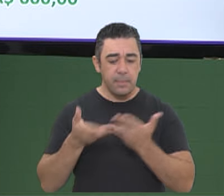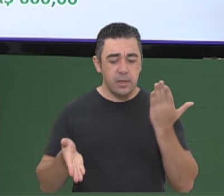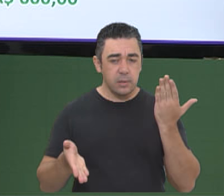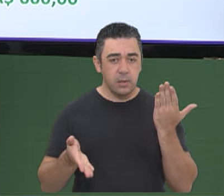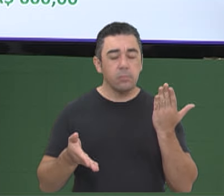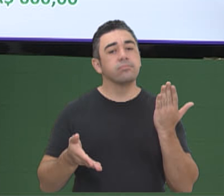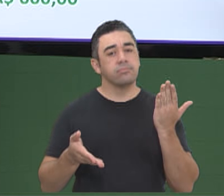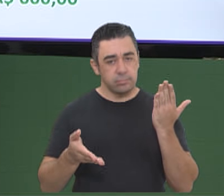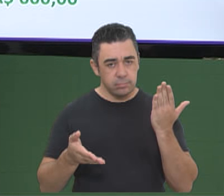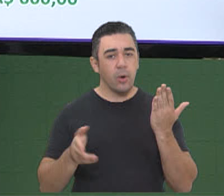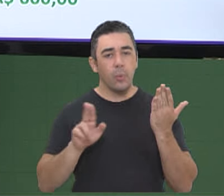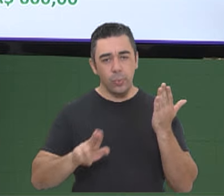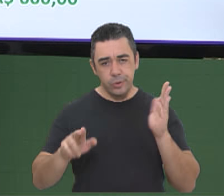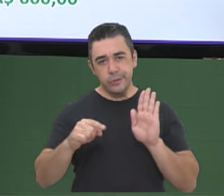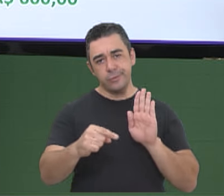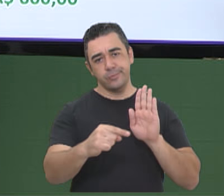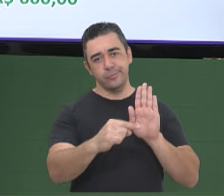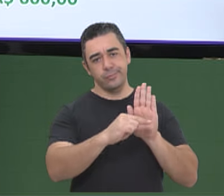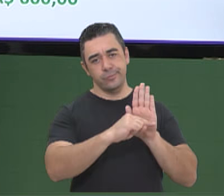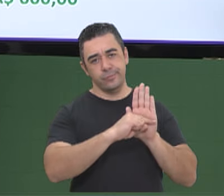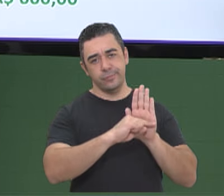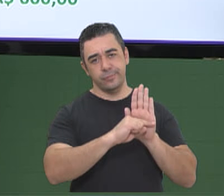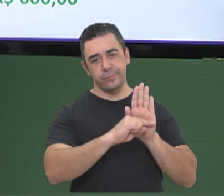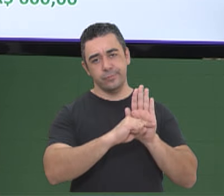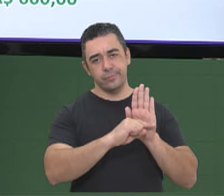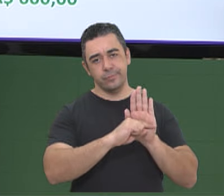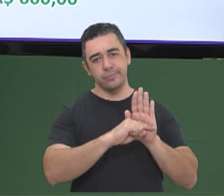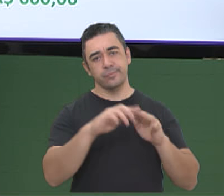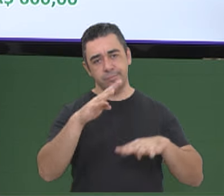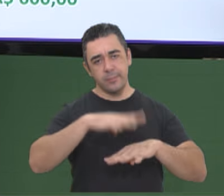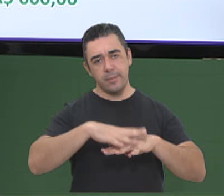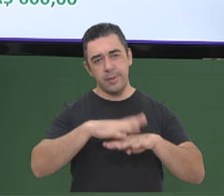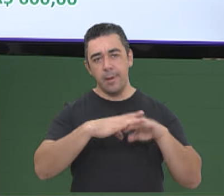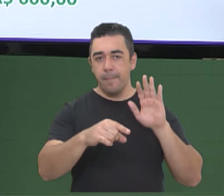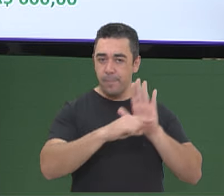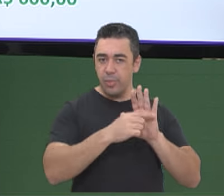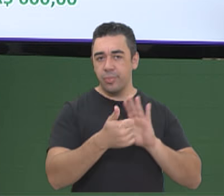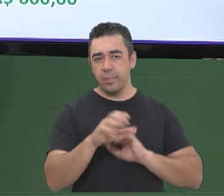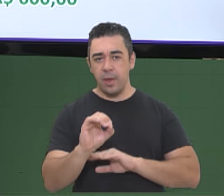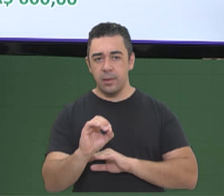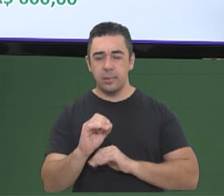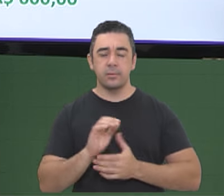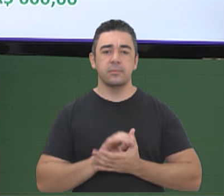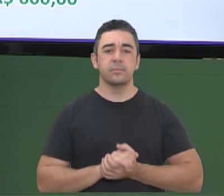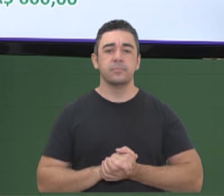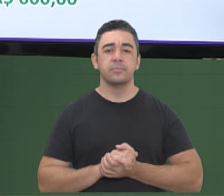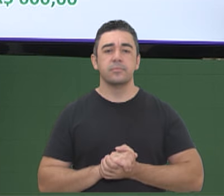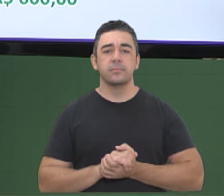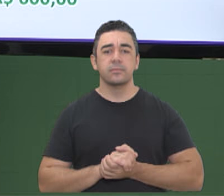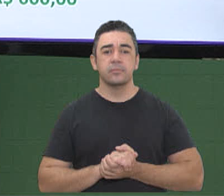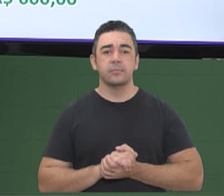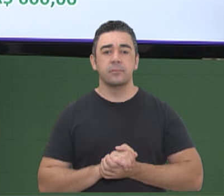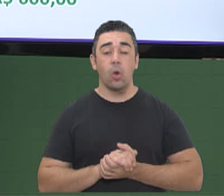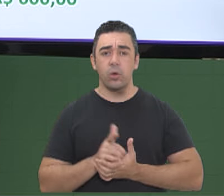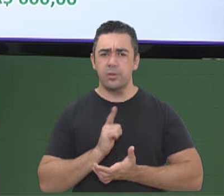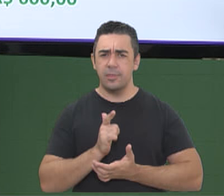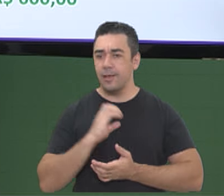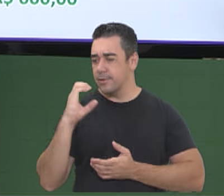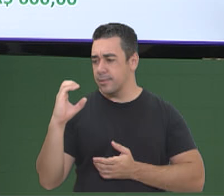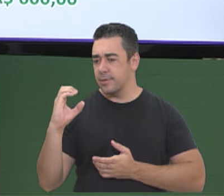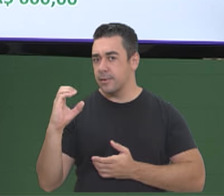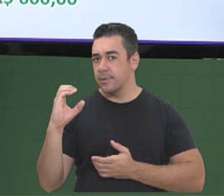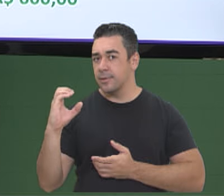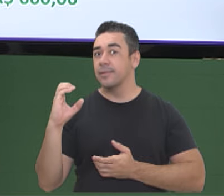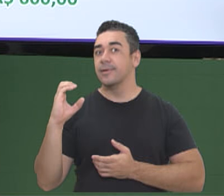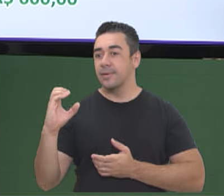eu usei como simbologia aqui, como matemática? Menos 10 pontos. Um crédito. Lembra que a